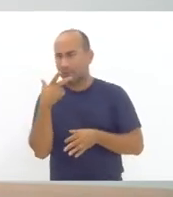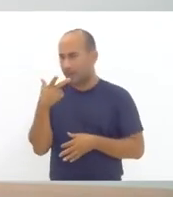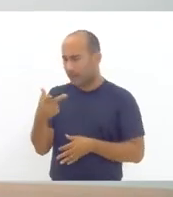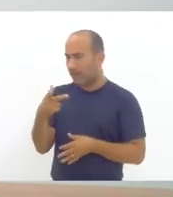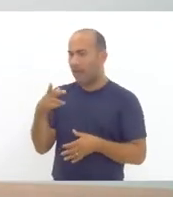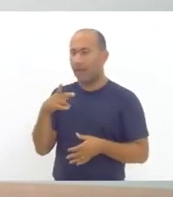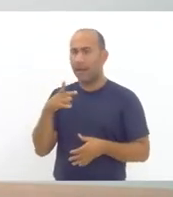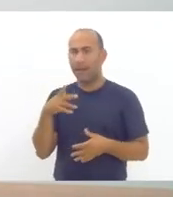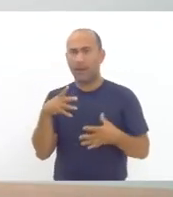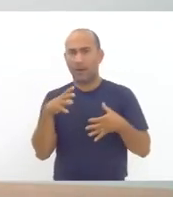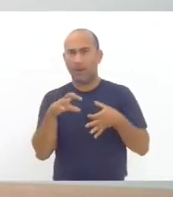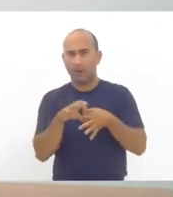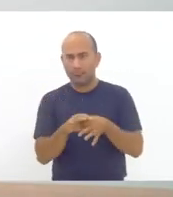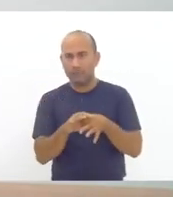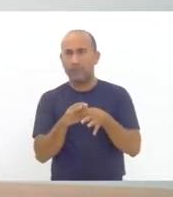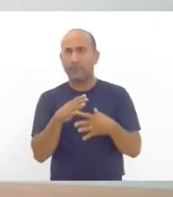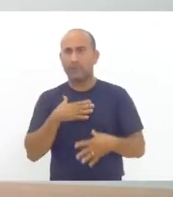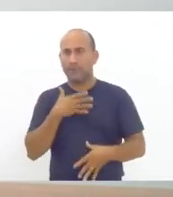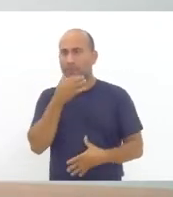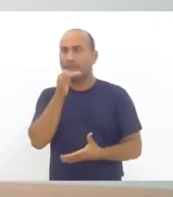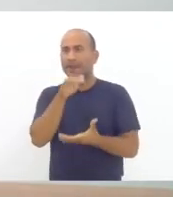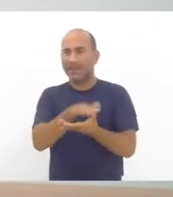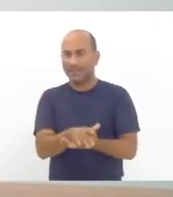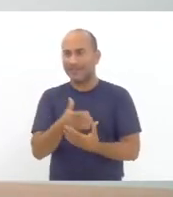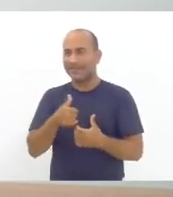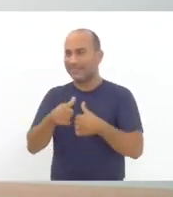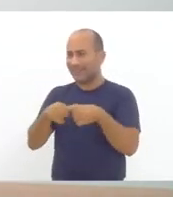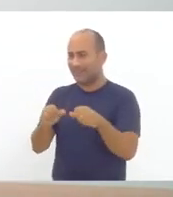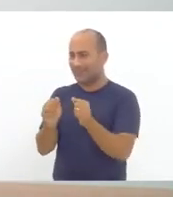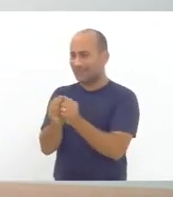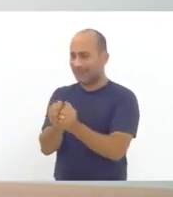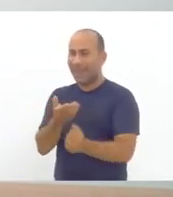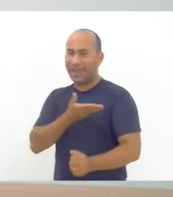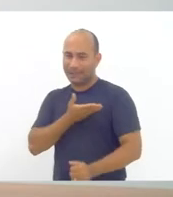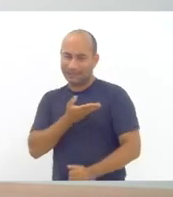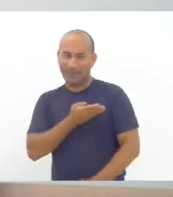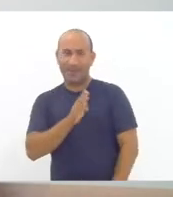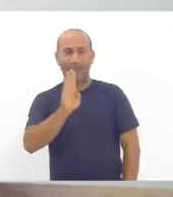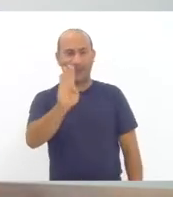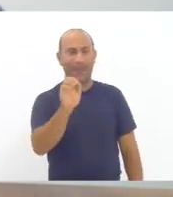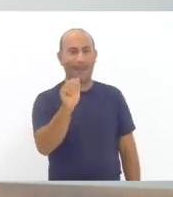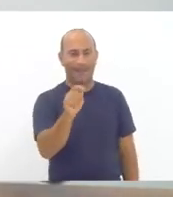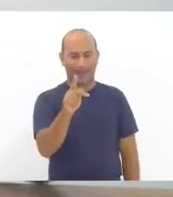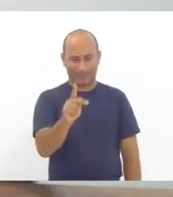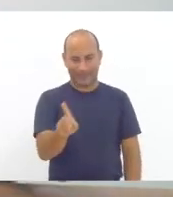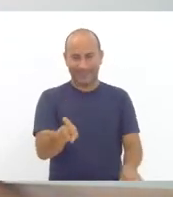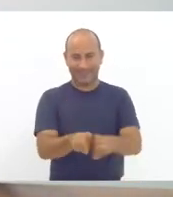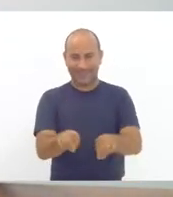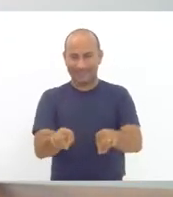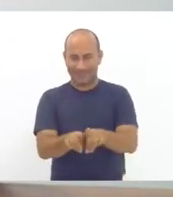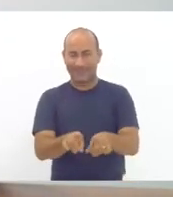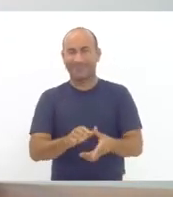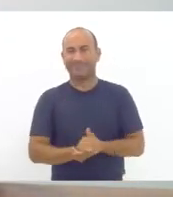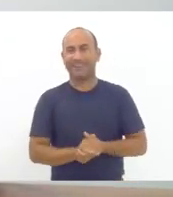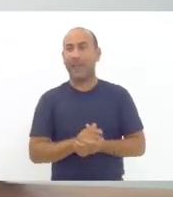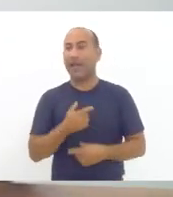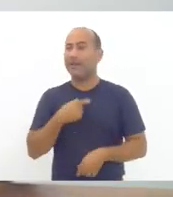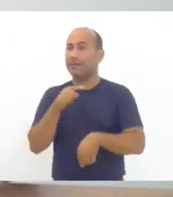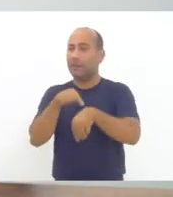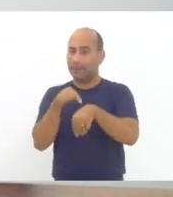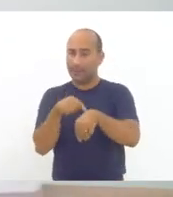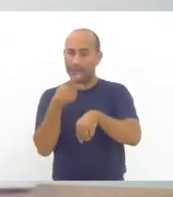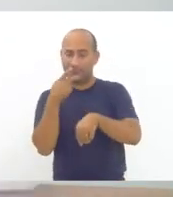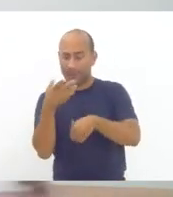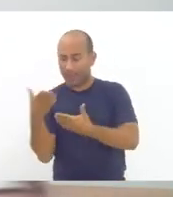meu coração meu marido Luís Eduardo Moreira que tá aqui amigo de Barbie também nesse momento passo a